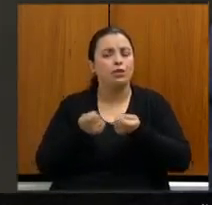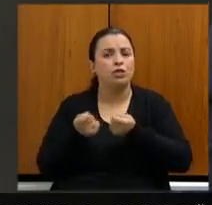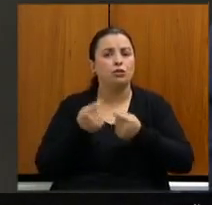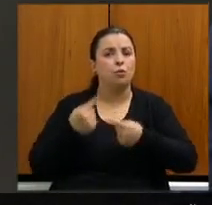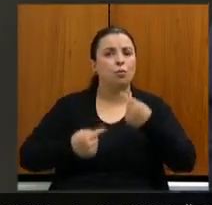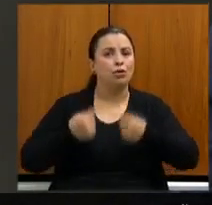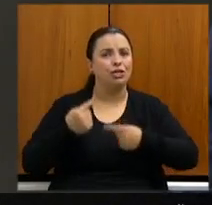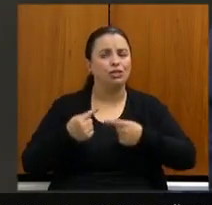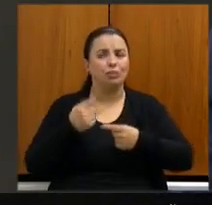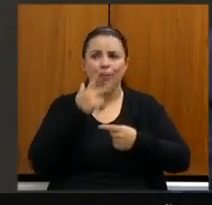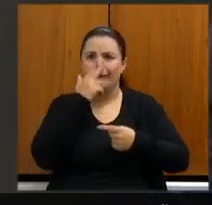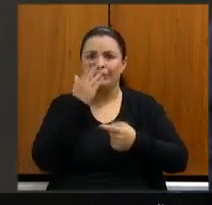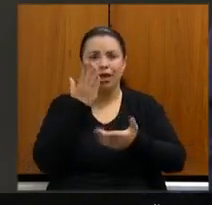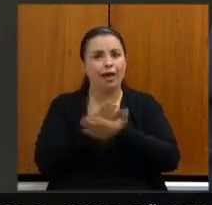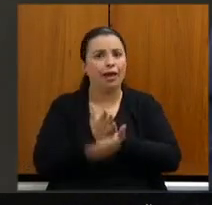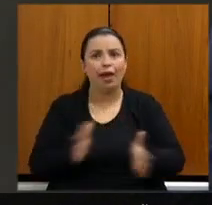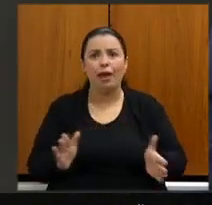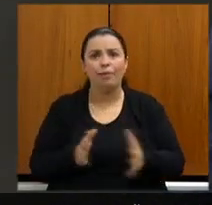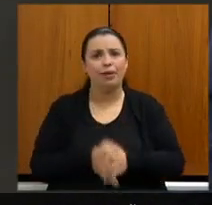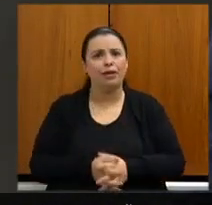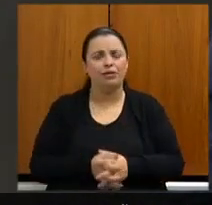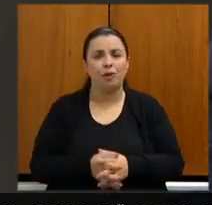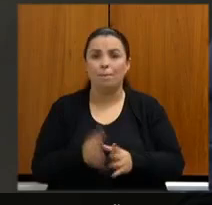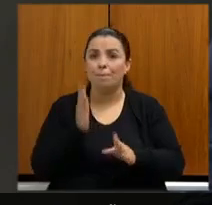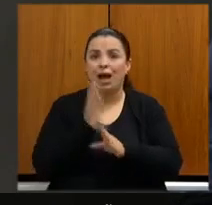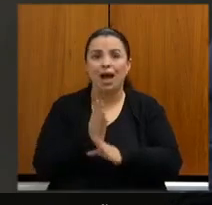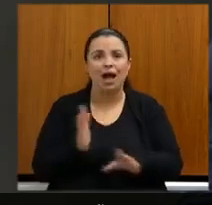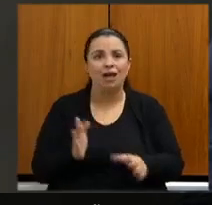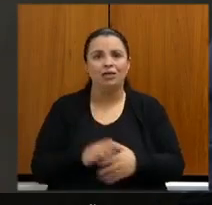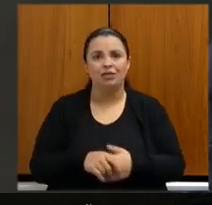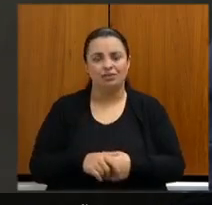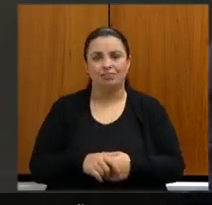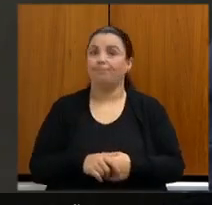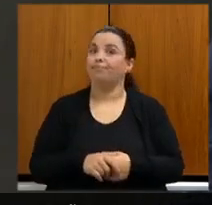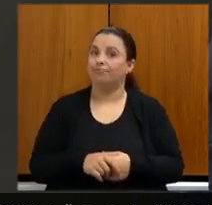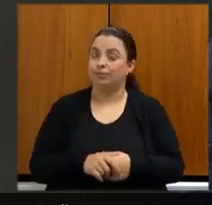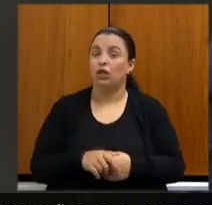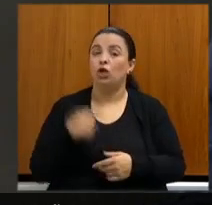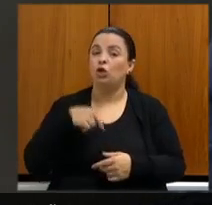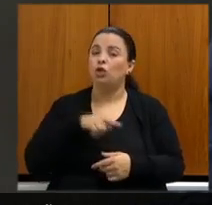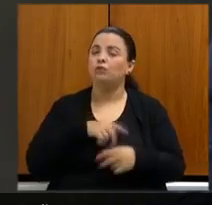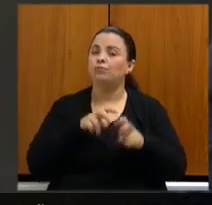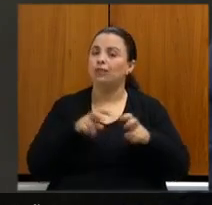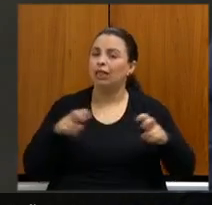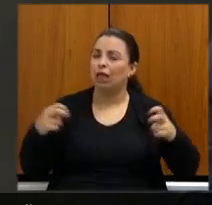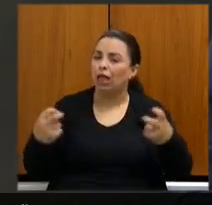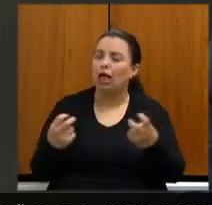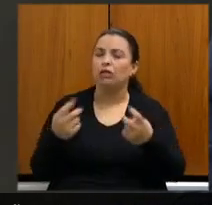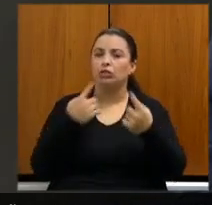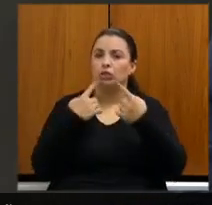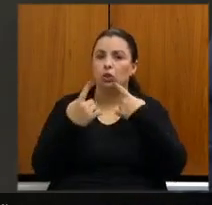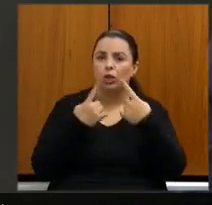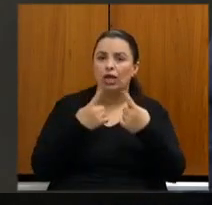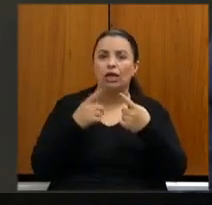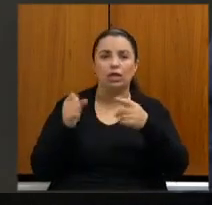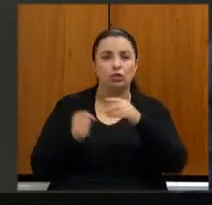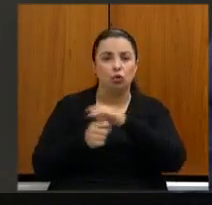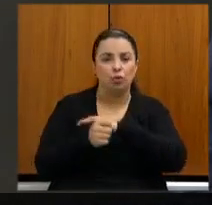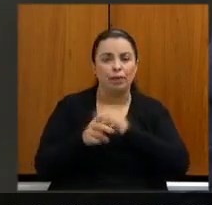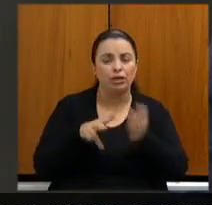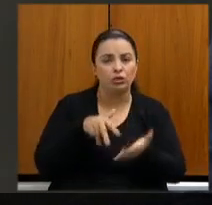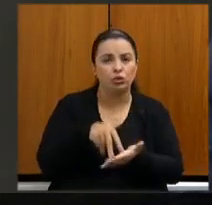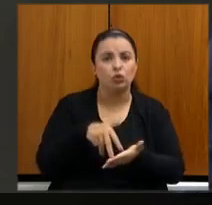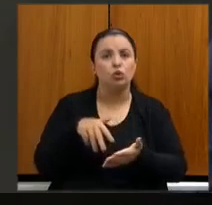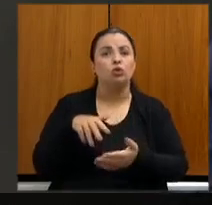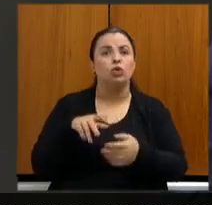aqui debatendo atuação de uma mesa Estadual de diálogo e negociação permanente com as ocupações urbanas e